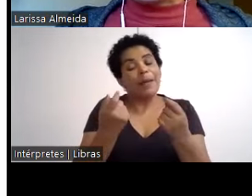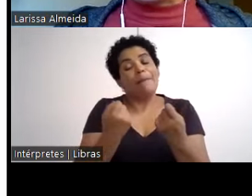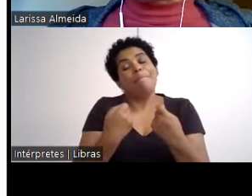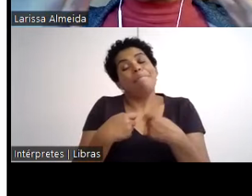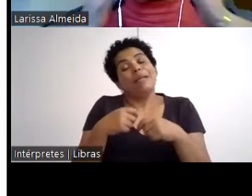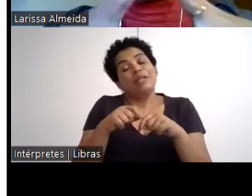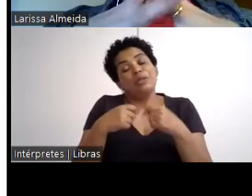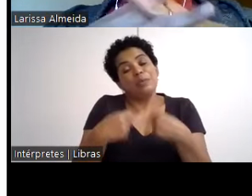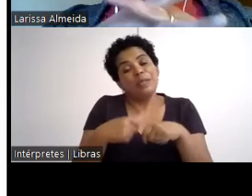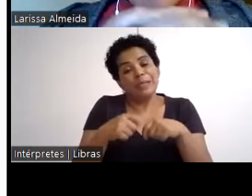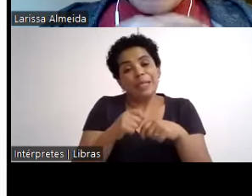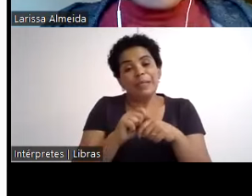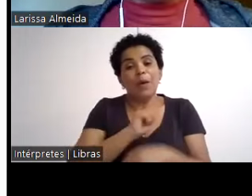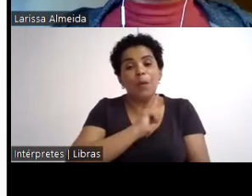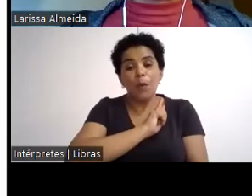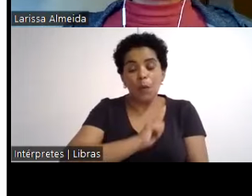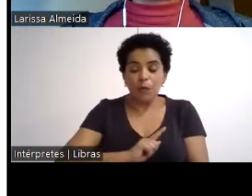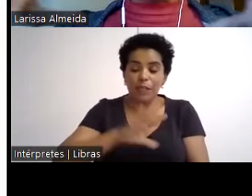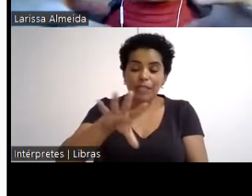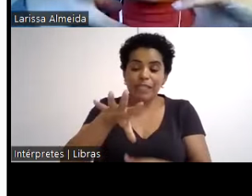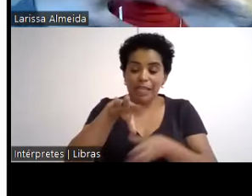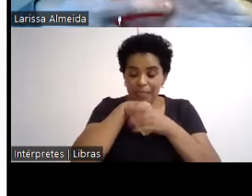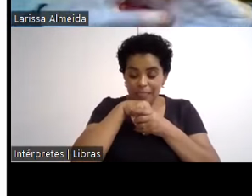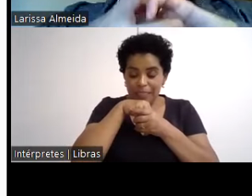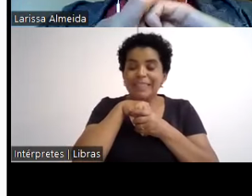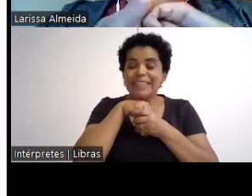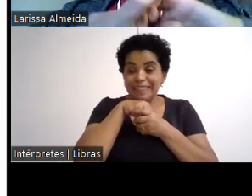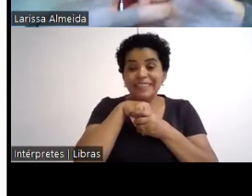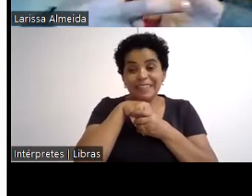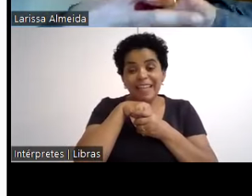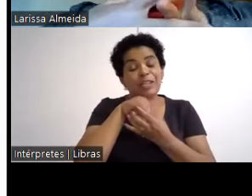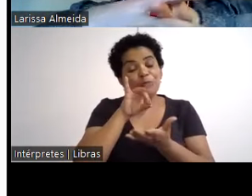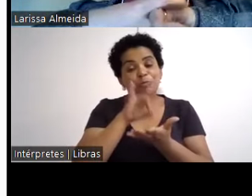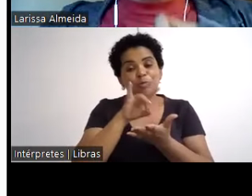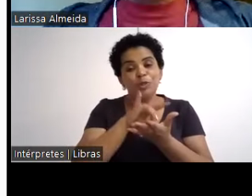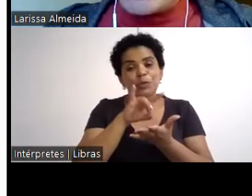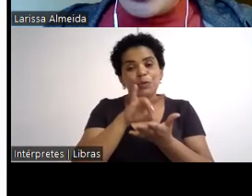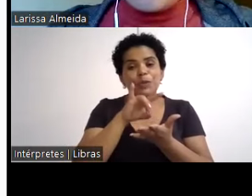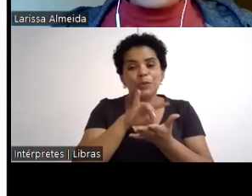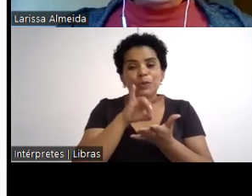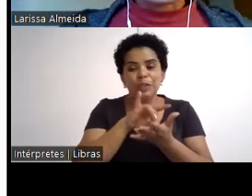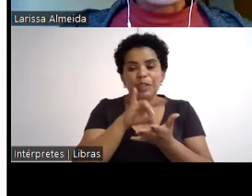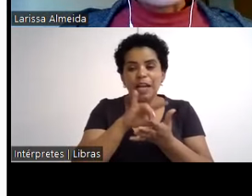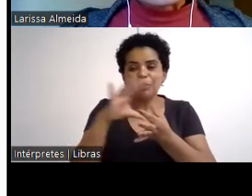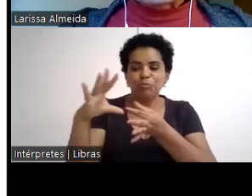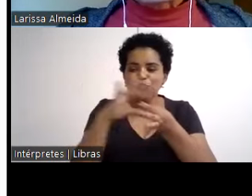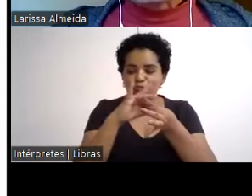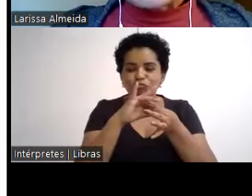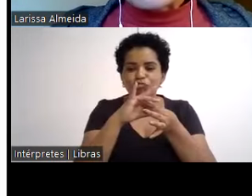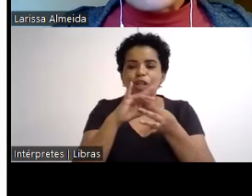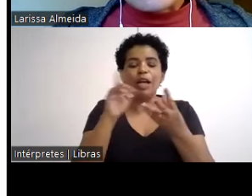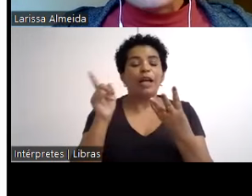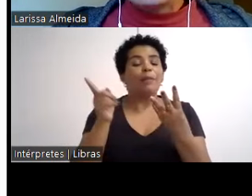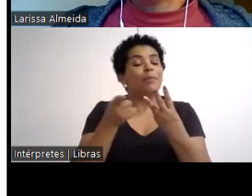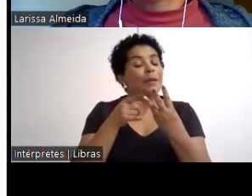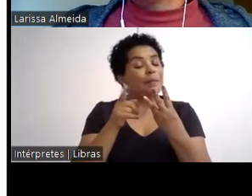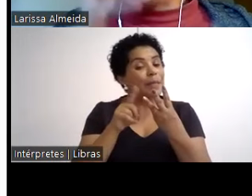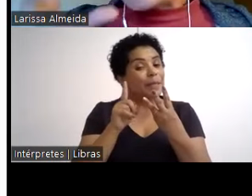uma governança que integre, uma governança que junte isso, e a gente